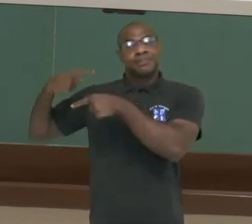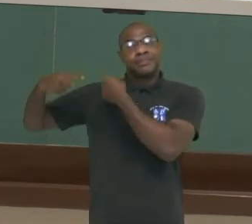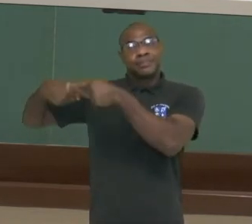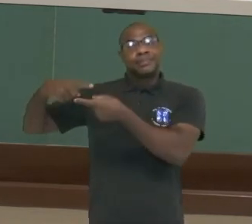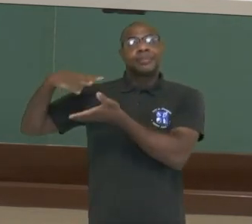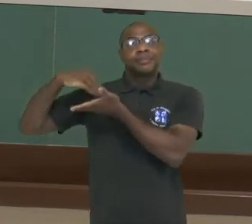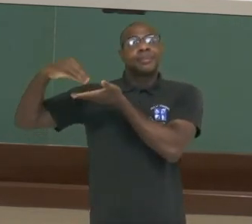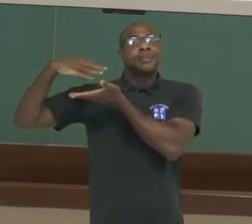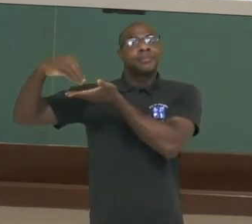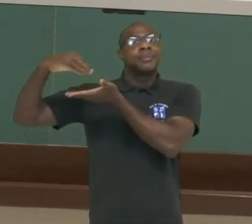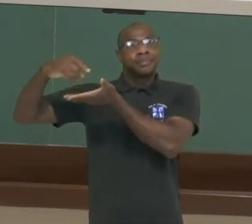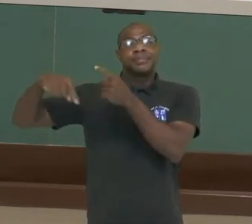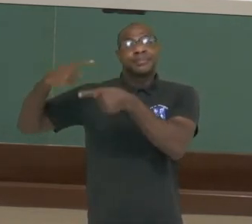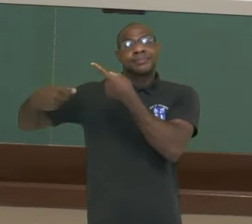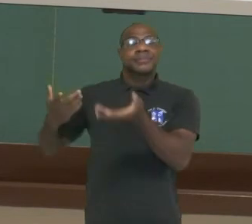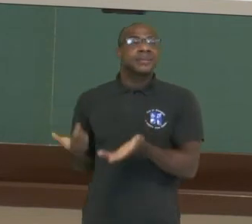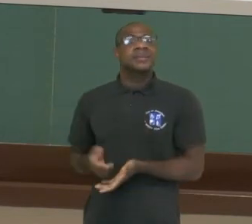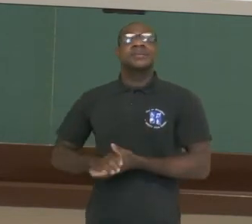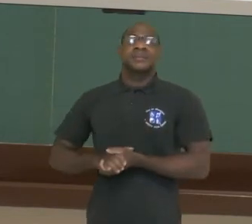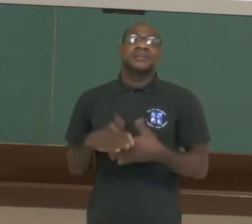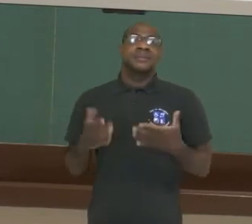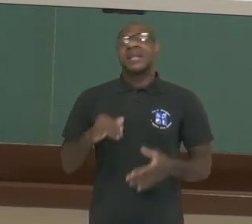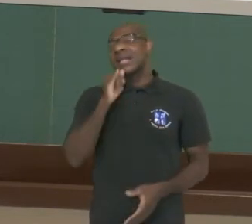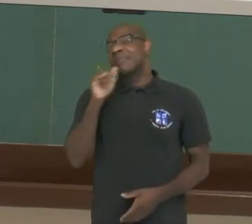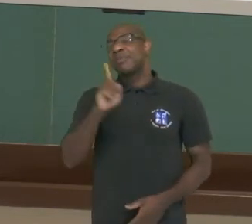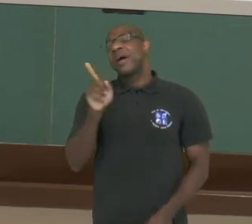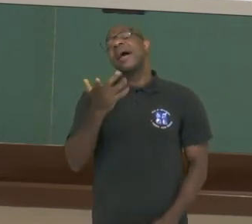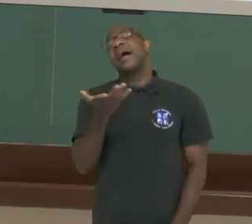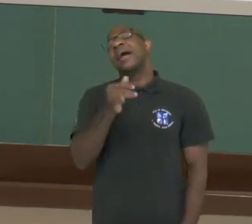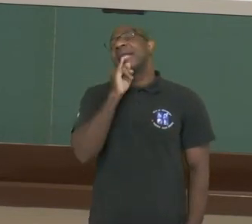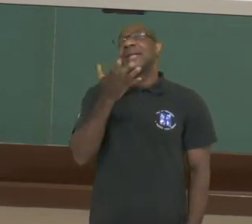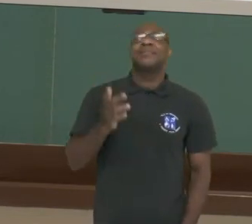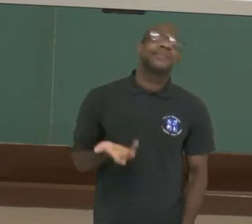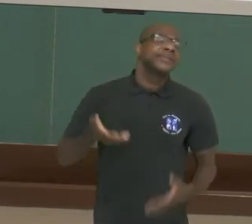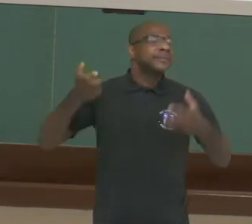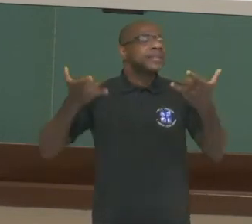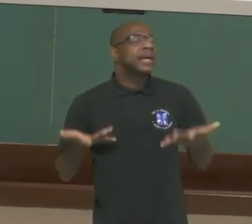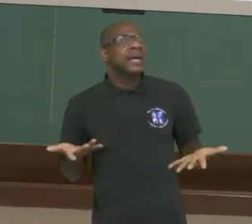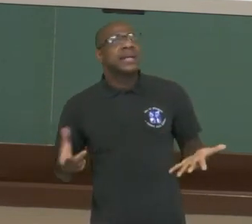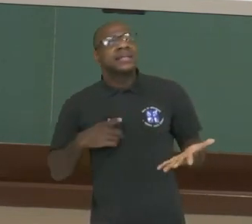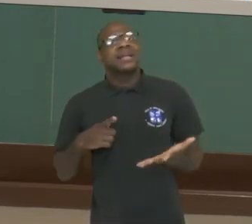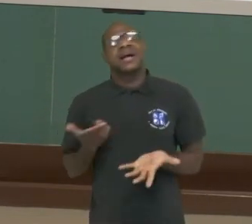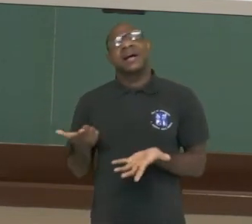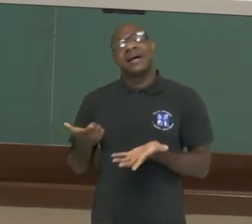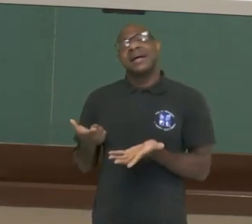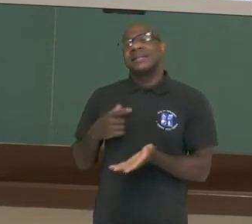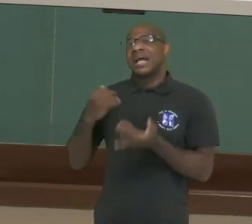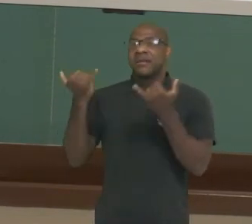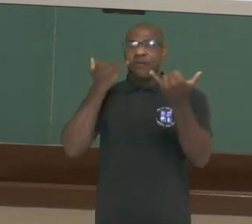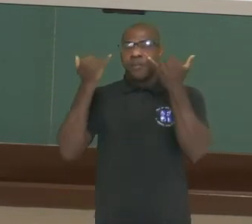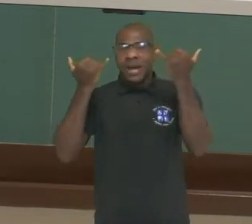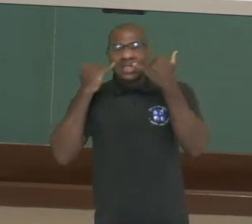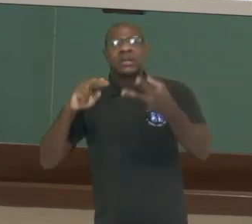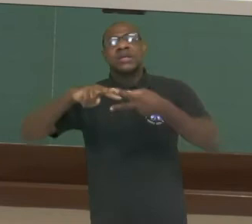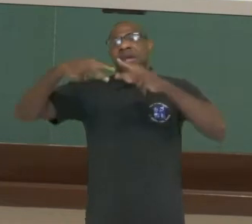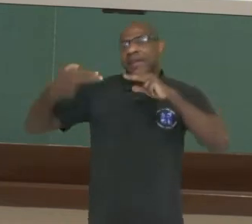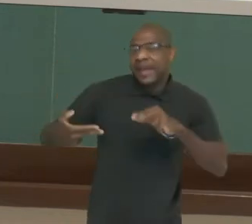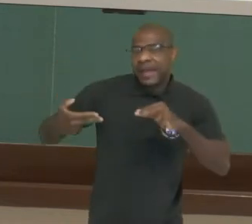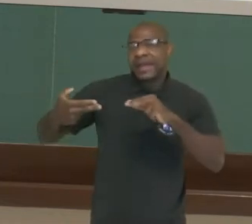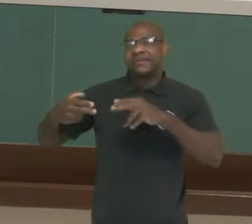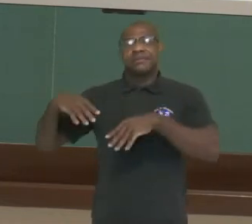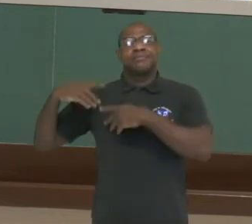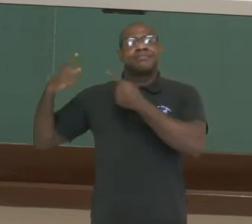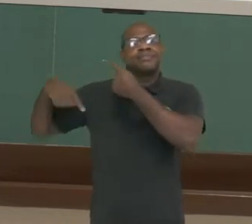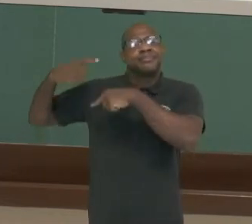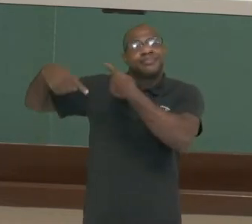será levado em conta quando falamos aí da questão da transferência das informações genéticas, da